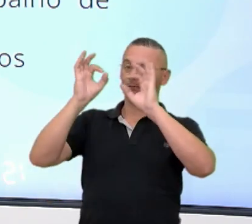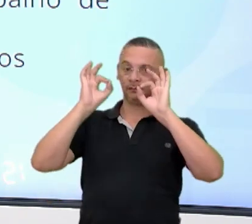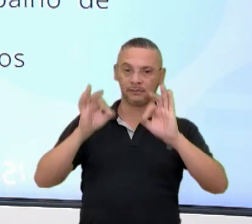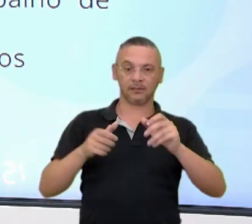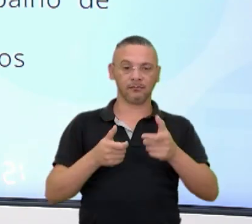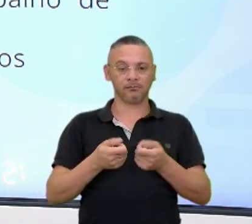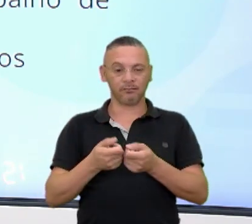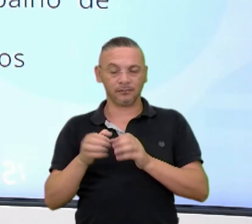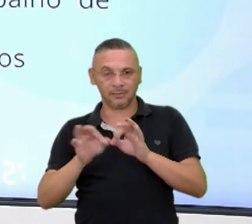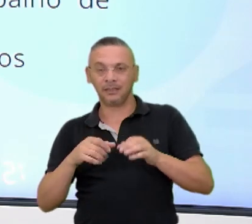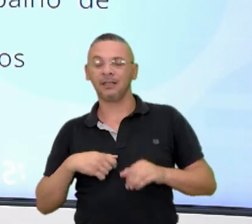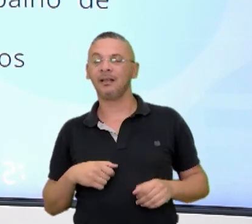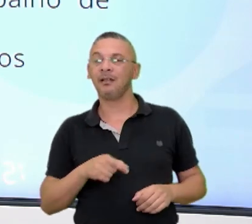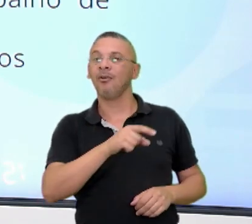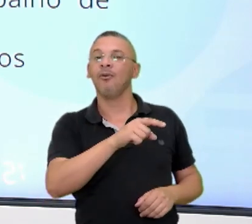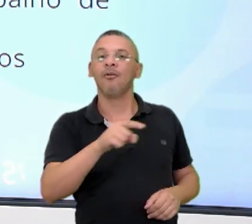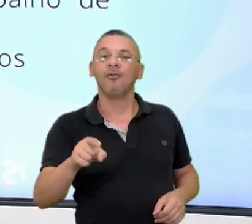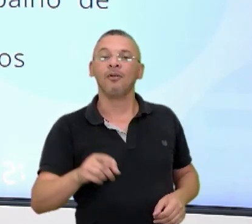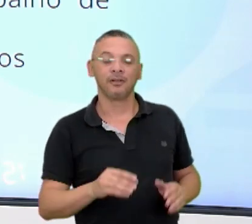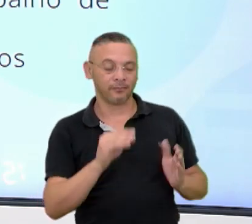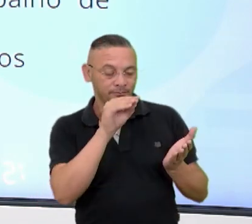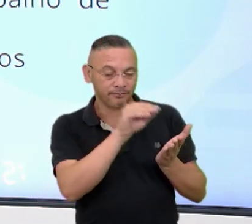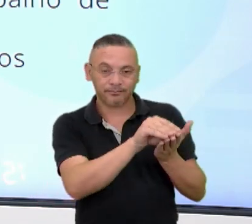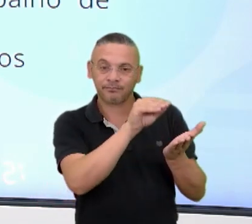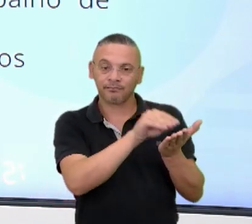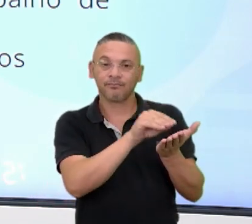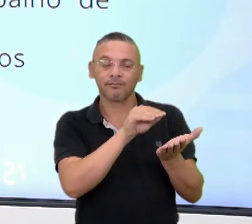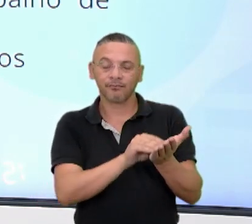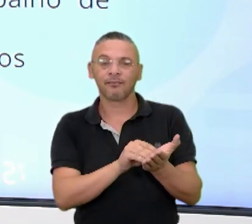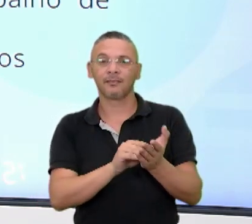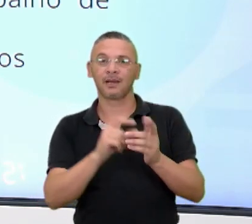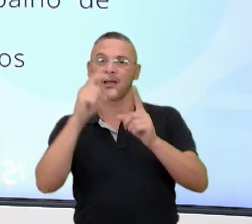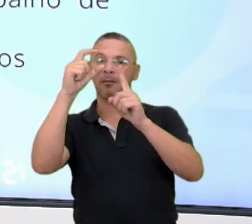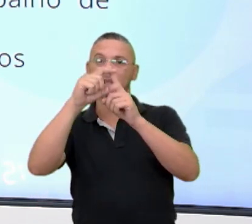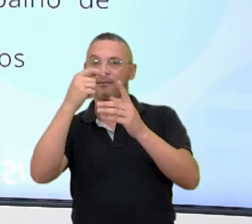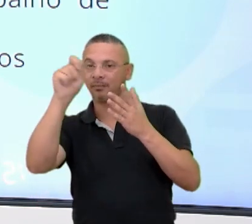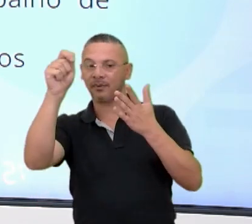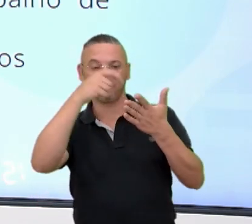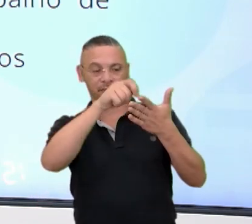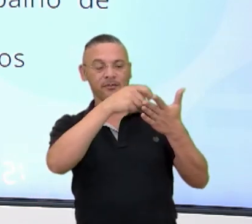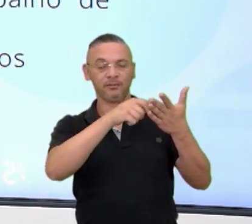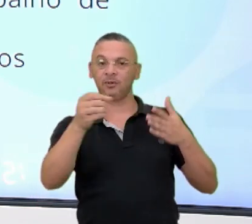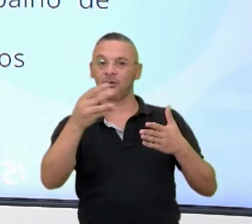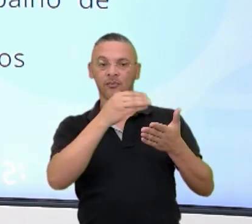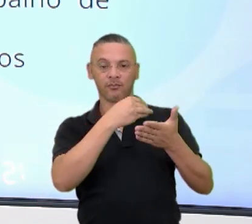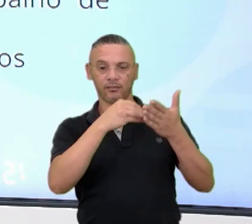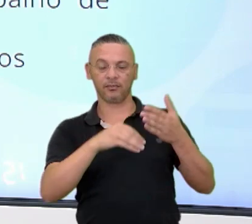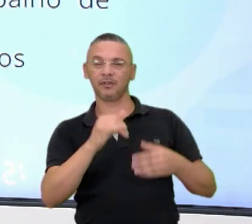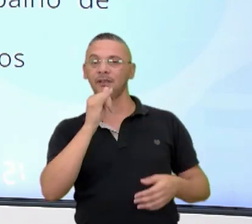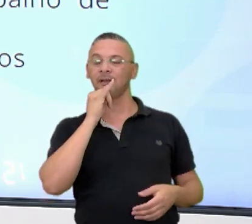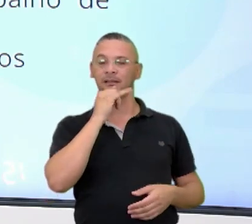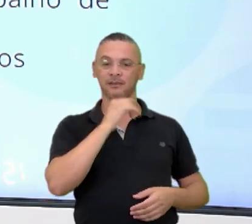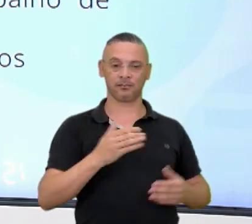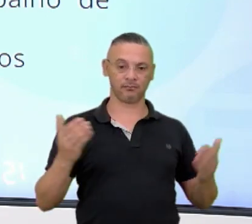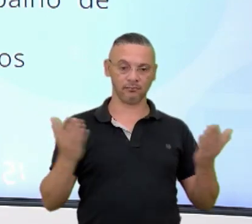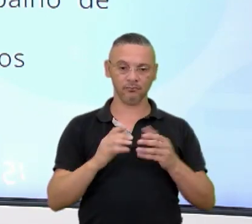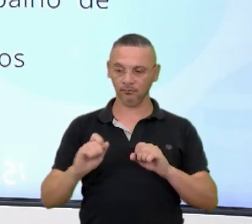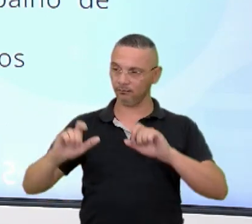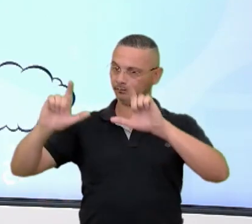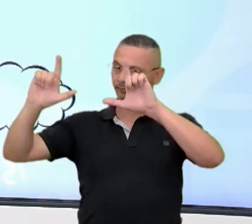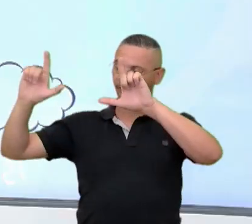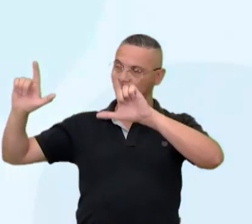rádio, a sua informação vem de um jeito. Faltam as imagens, né? Quando você tem a informação vinda pela TV, você tem,